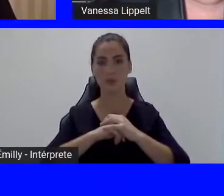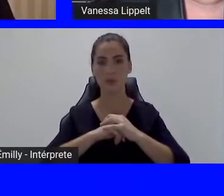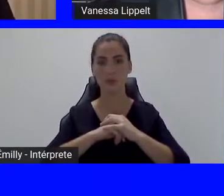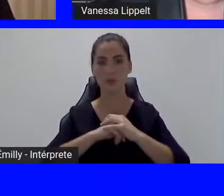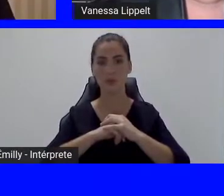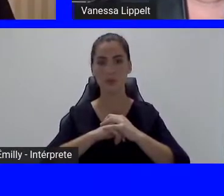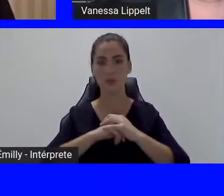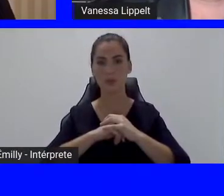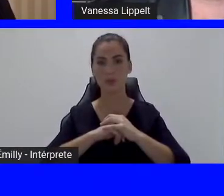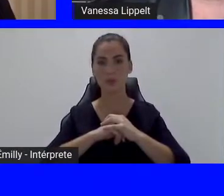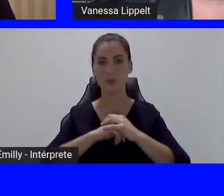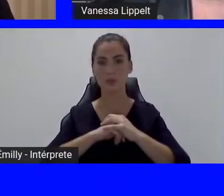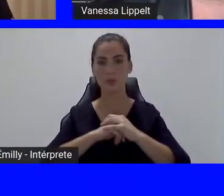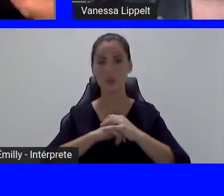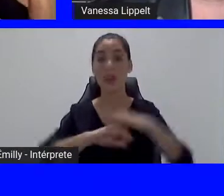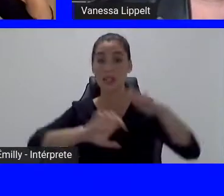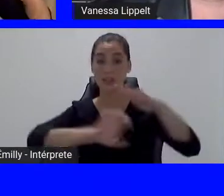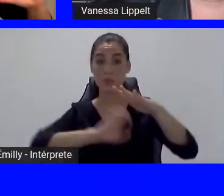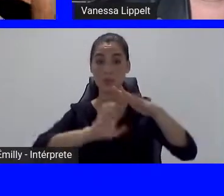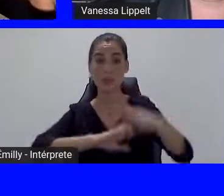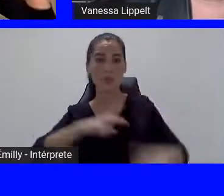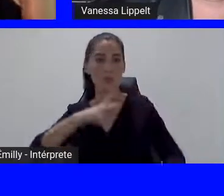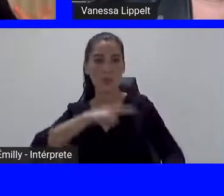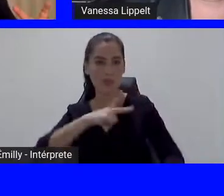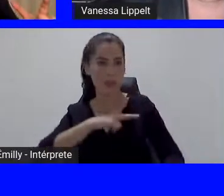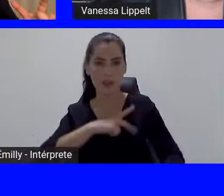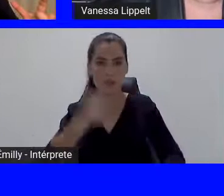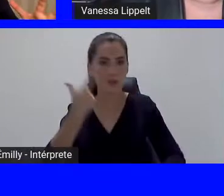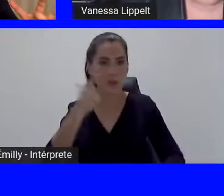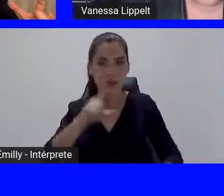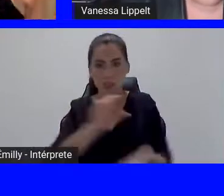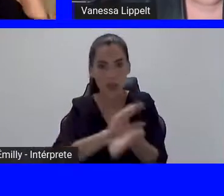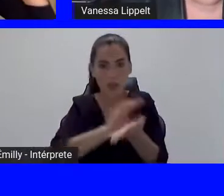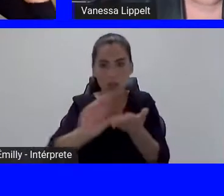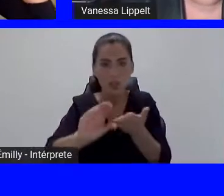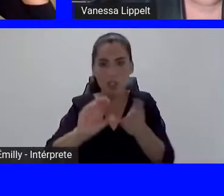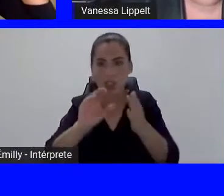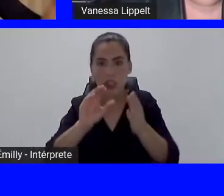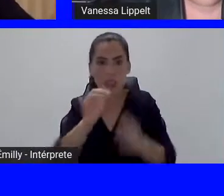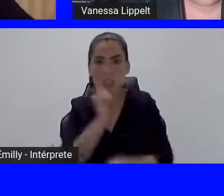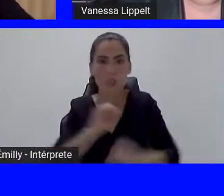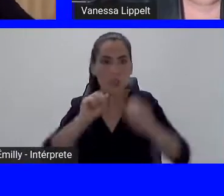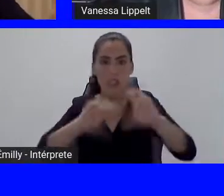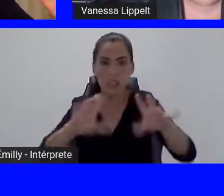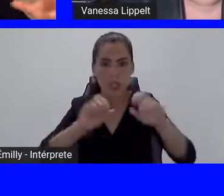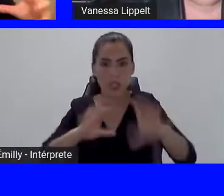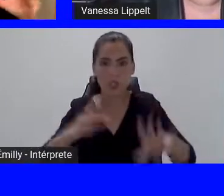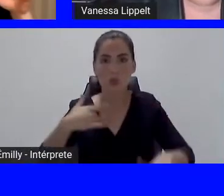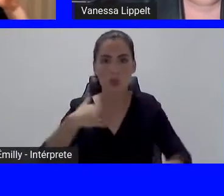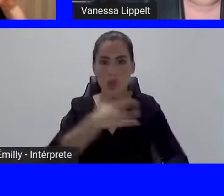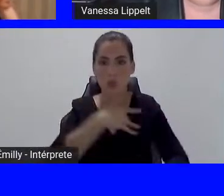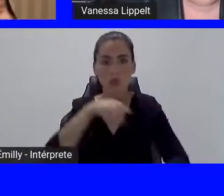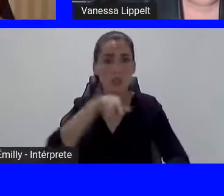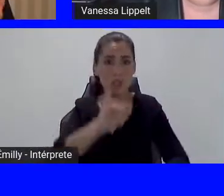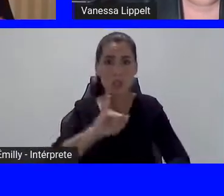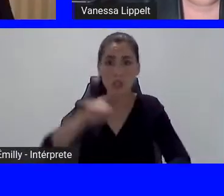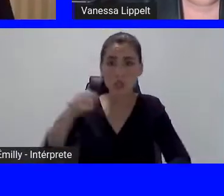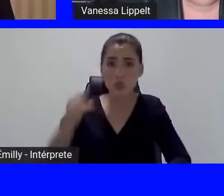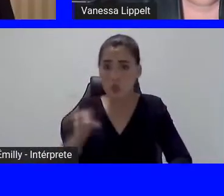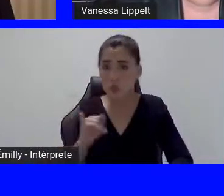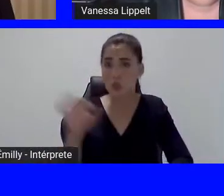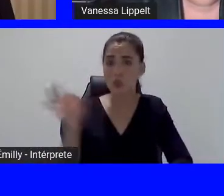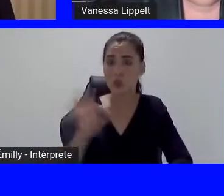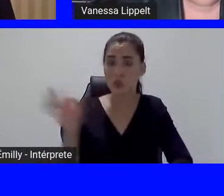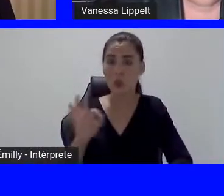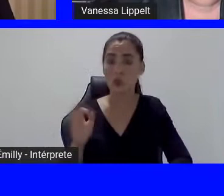tão regressiva como é hoje no Brasil. Então, segurança, um bom planejamento nacional,